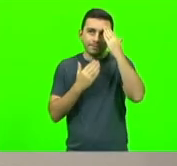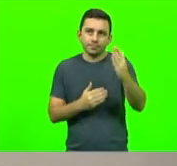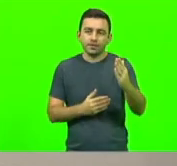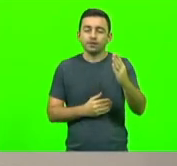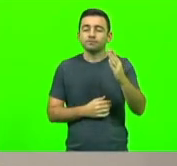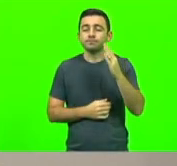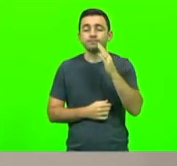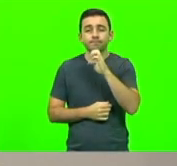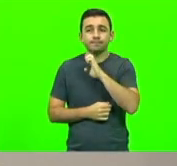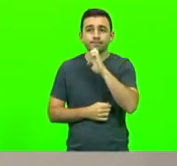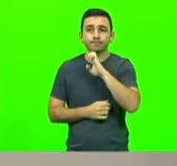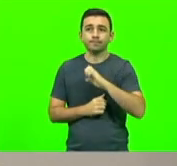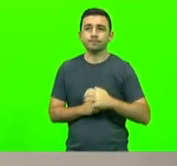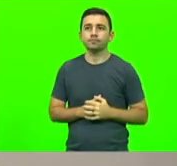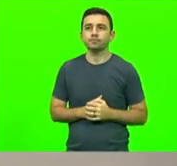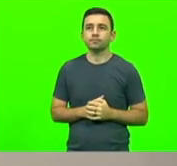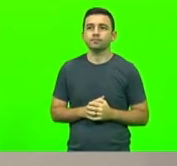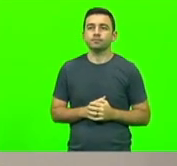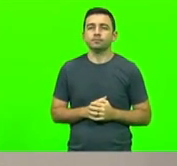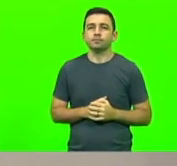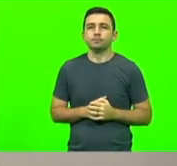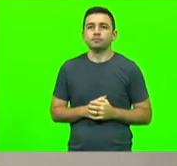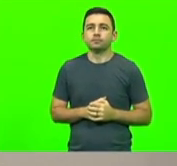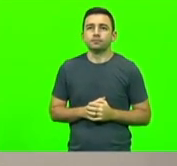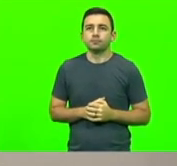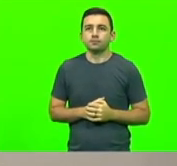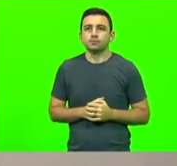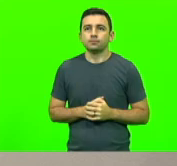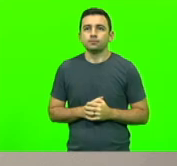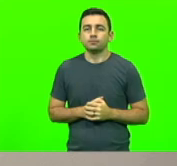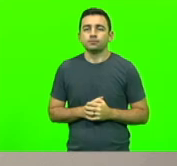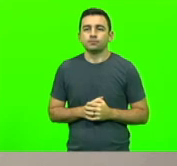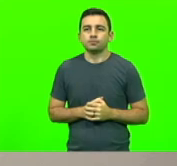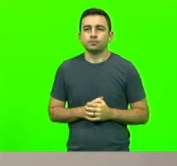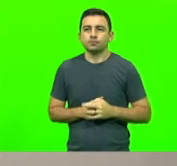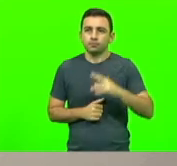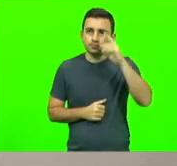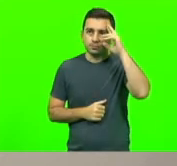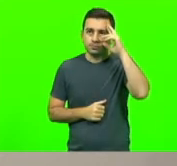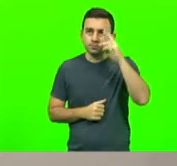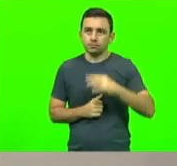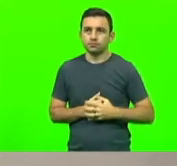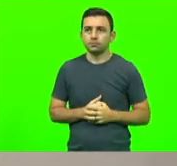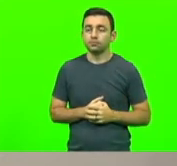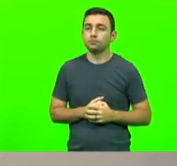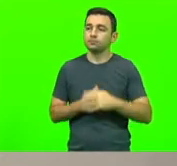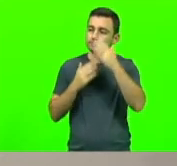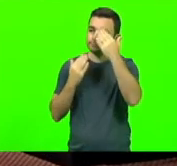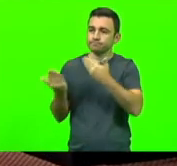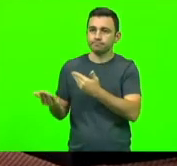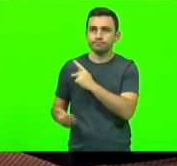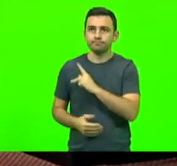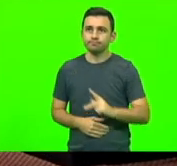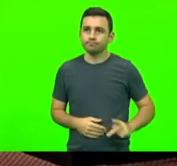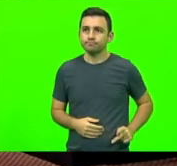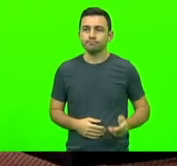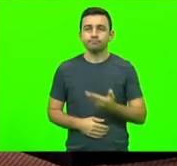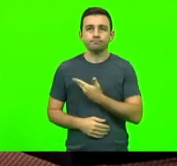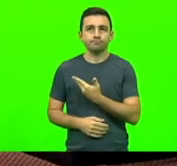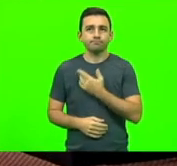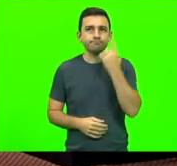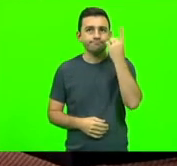ainda inscrito para deputado Ricardo. Obrigado, senhor presidente, colegas